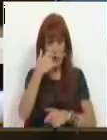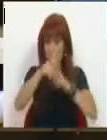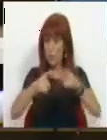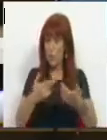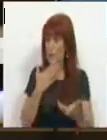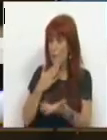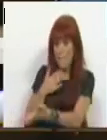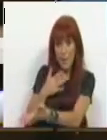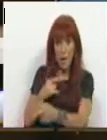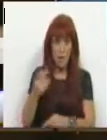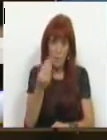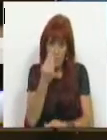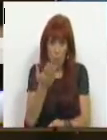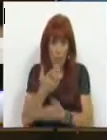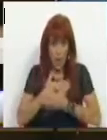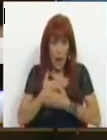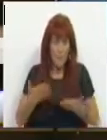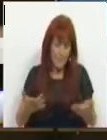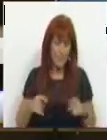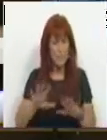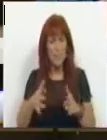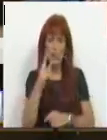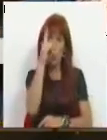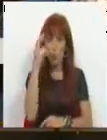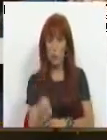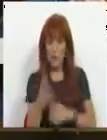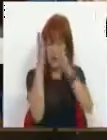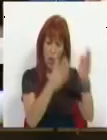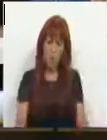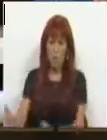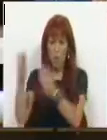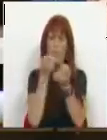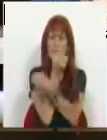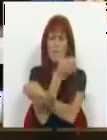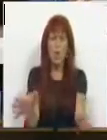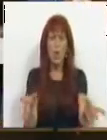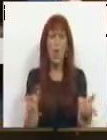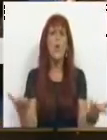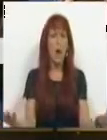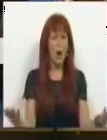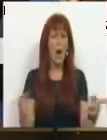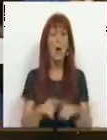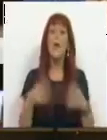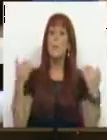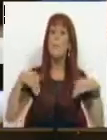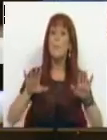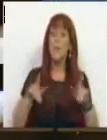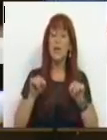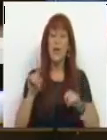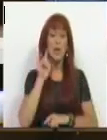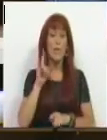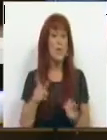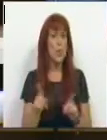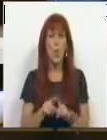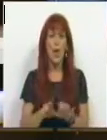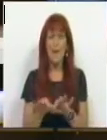humanidade depende para se alimentar. Cerca de um terço da produção é desperdiçada ou perdida. Contudo, este valor